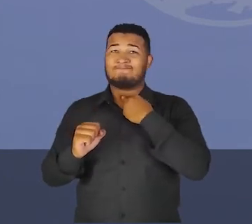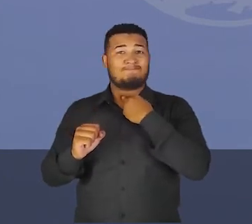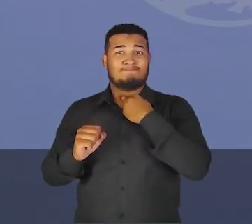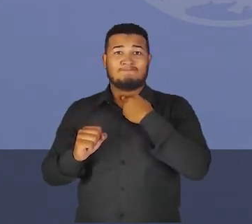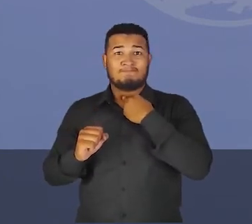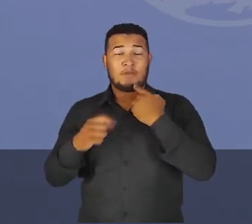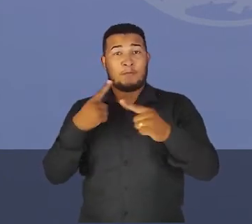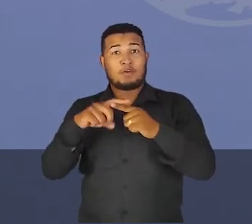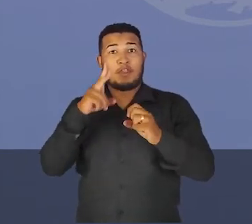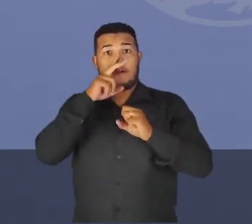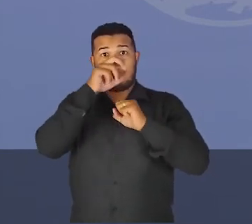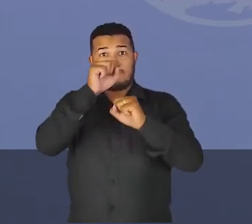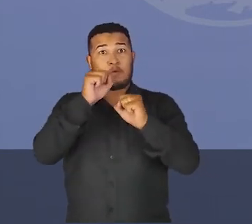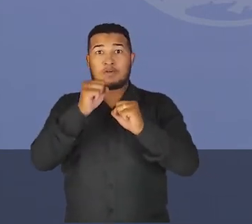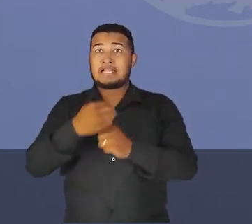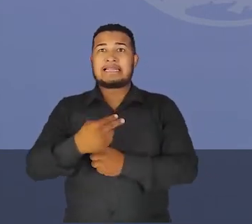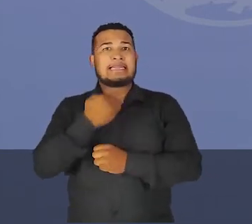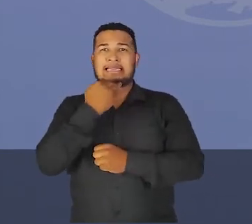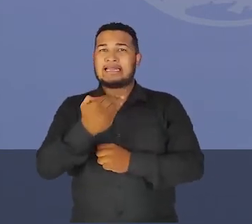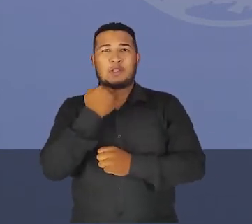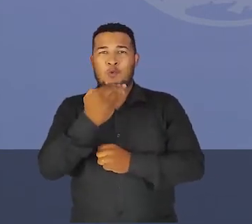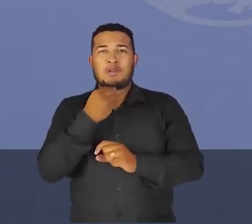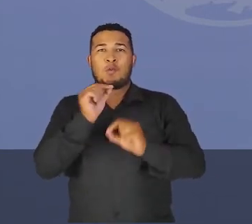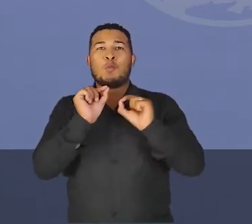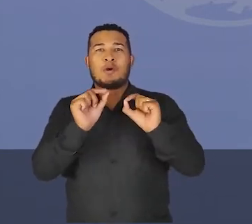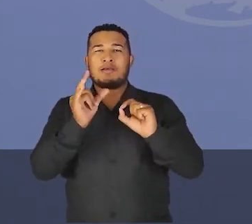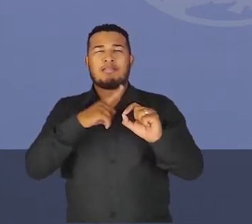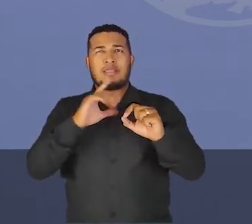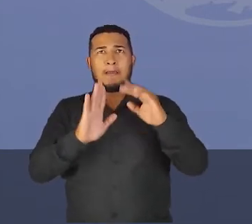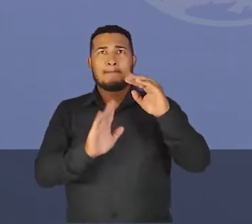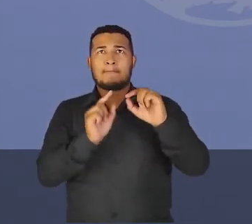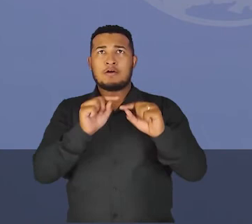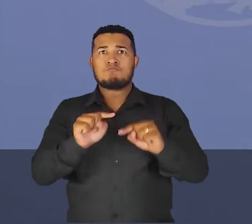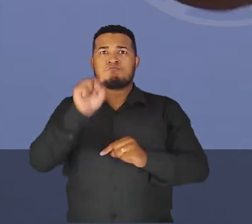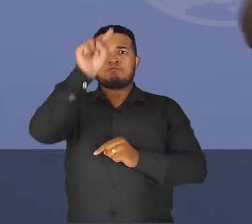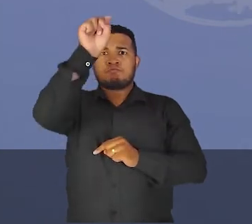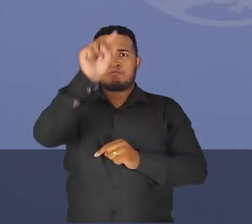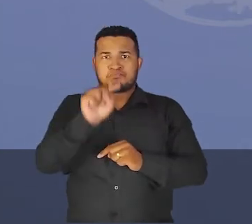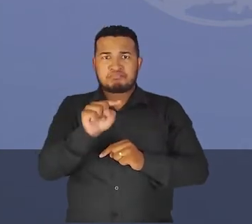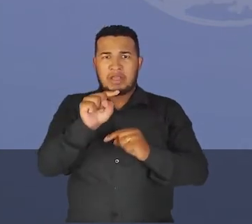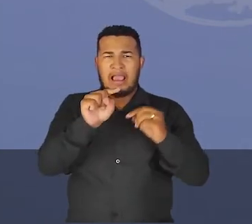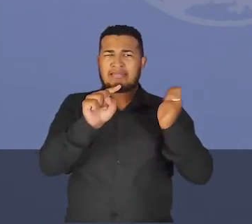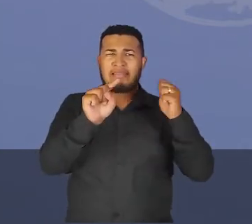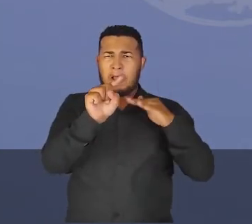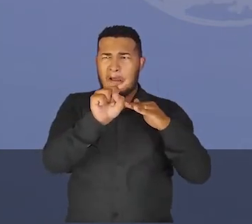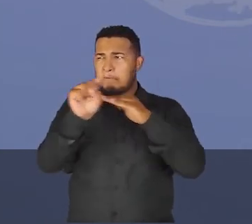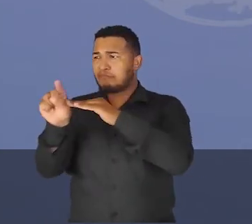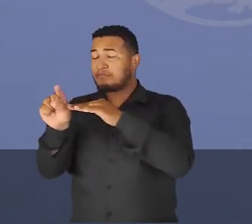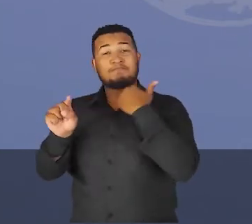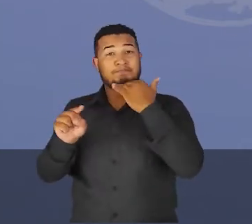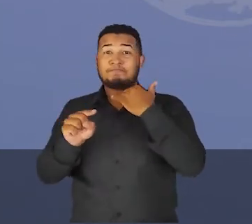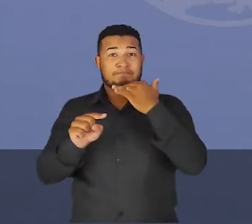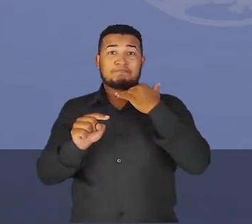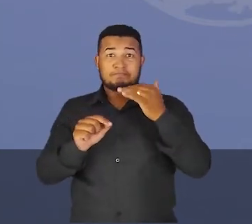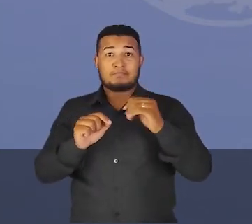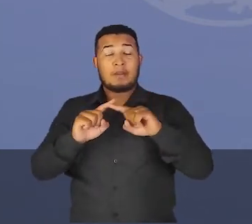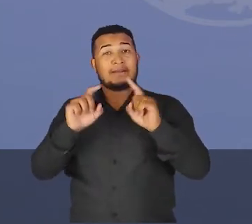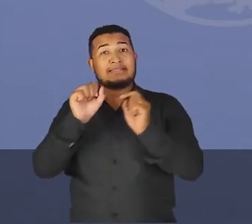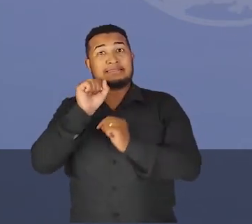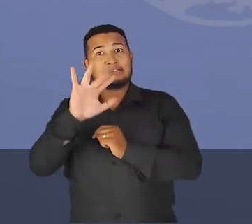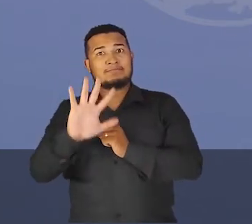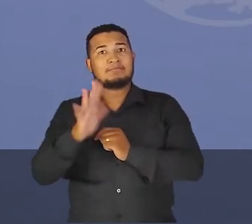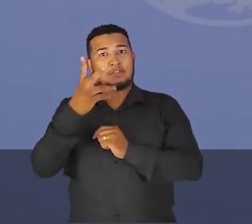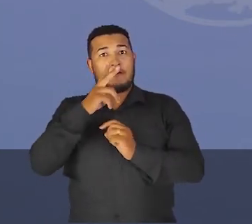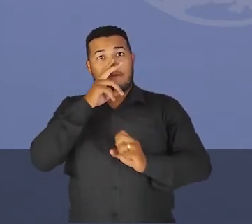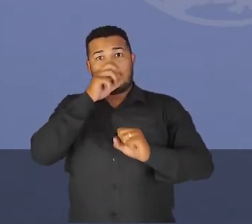A força-peso não é capaz de trazer movimento na horizontal. Então, se essa